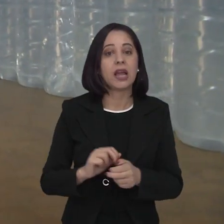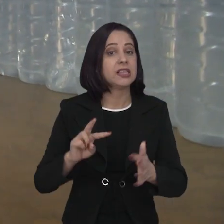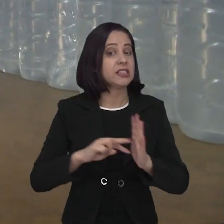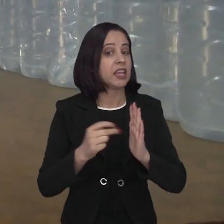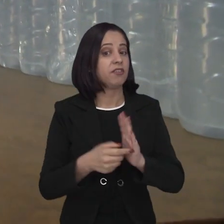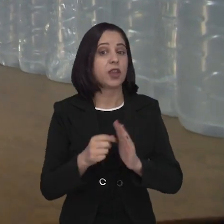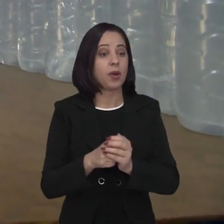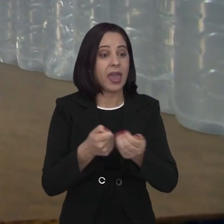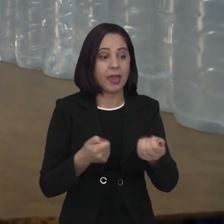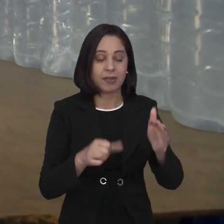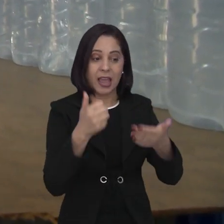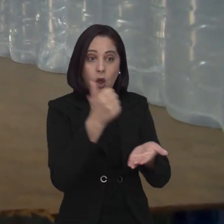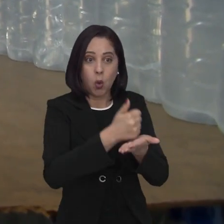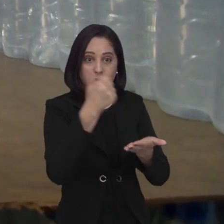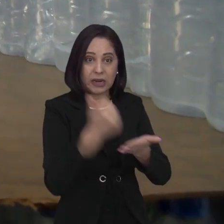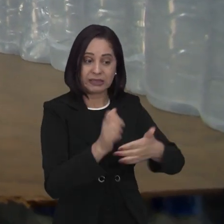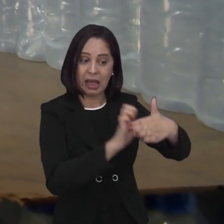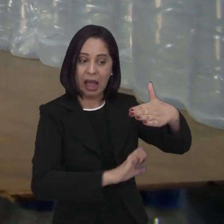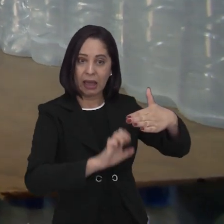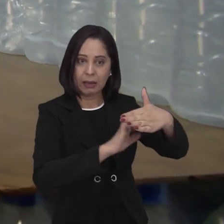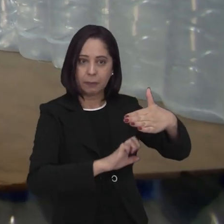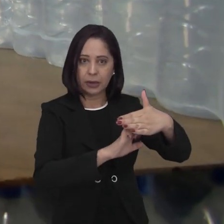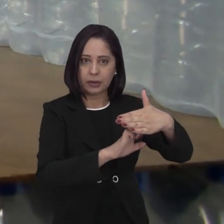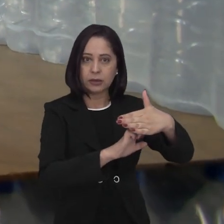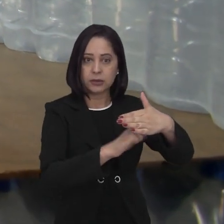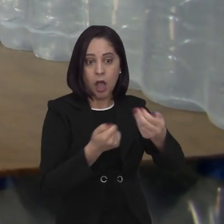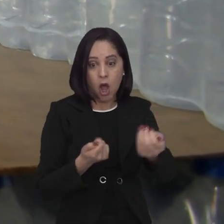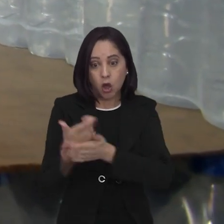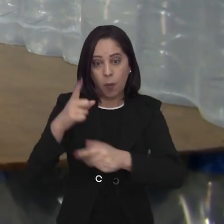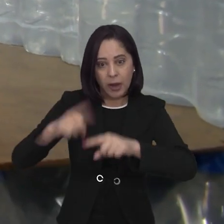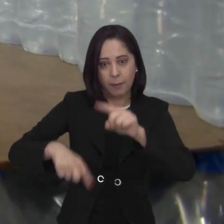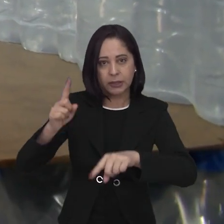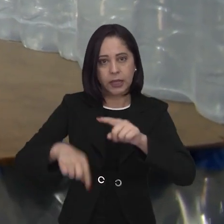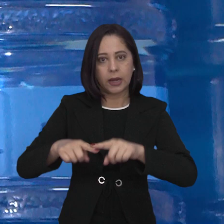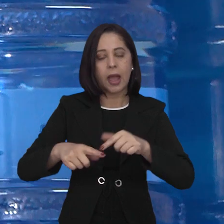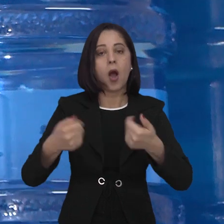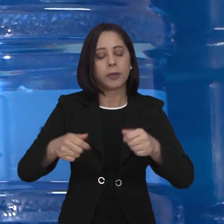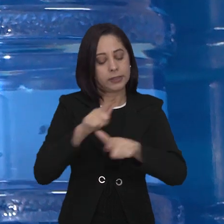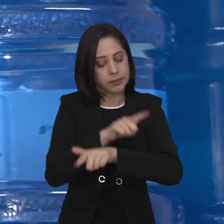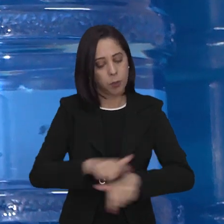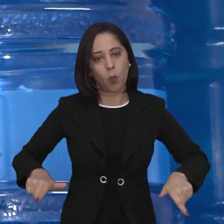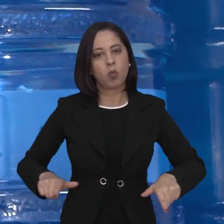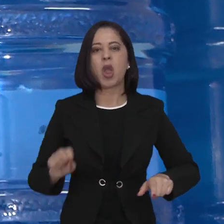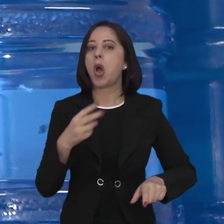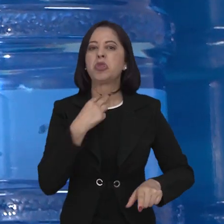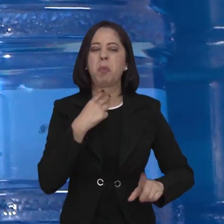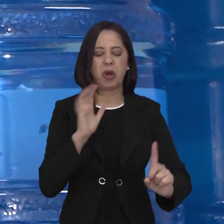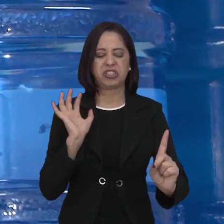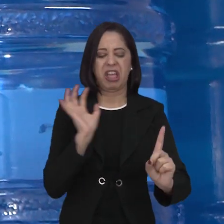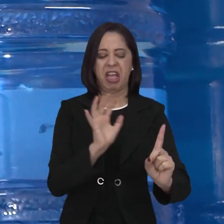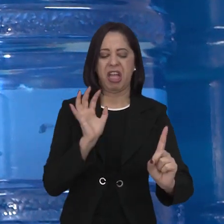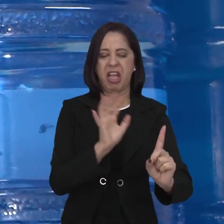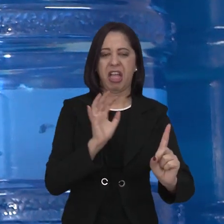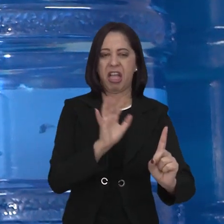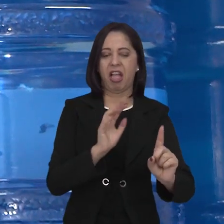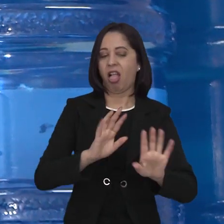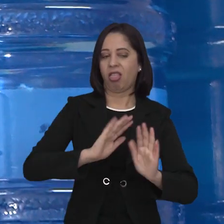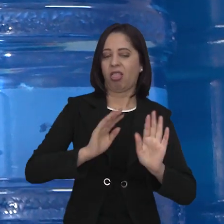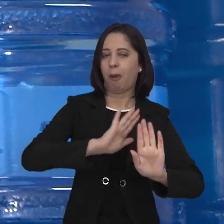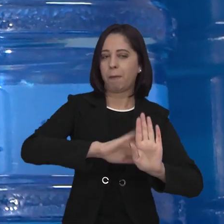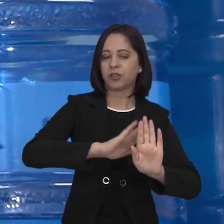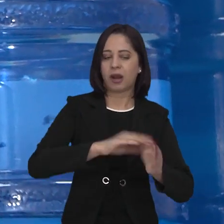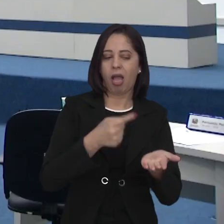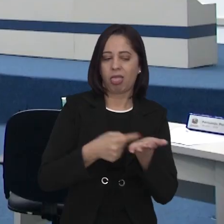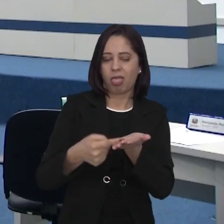de que a compra ou a contratação de serviços serão feitas de maneira isenta, sem interferências ou favorecimentos a